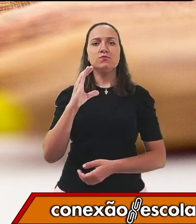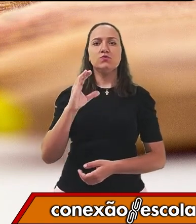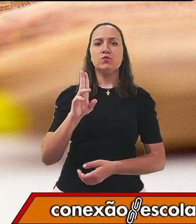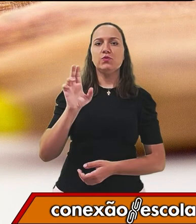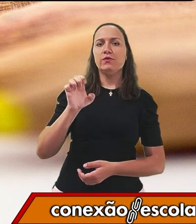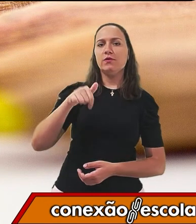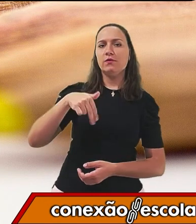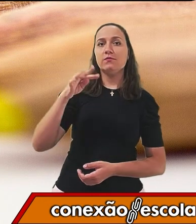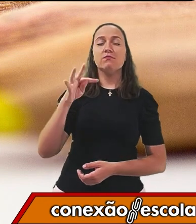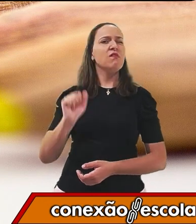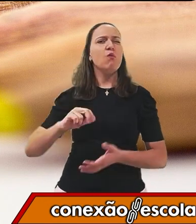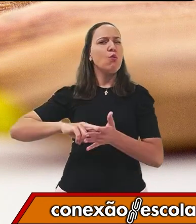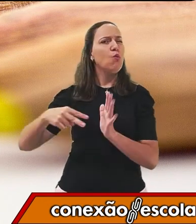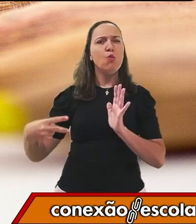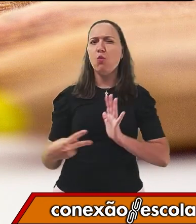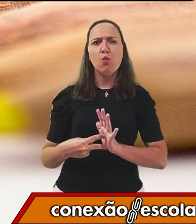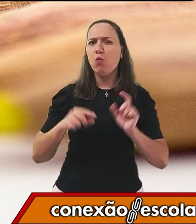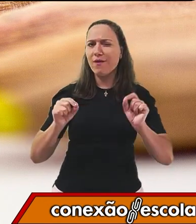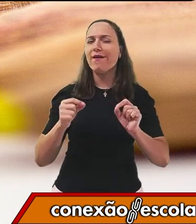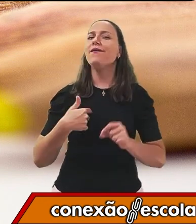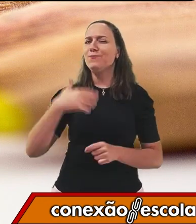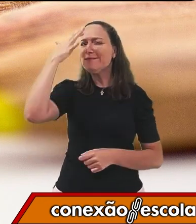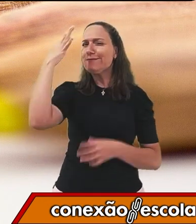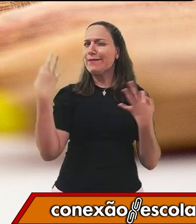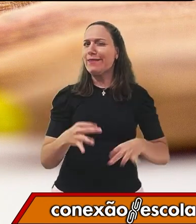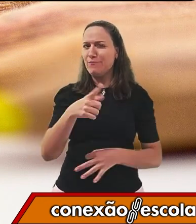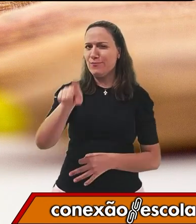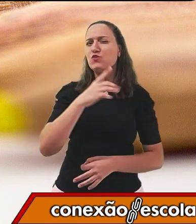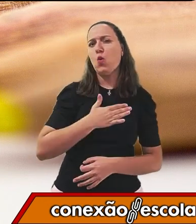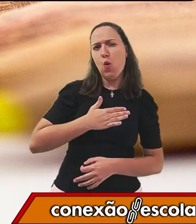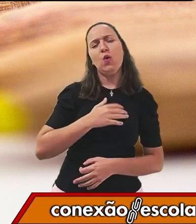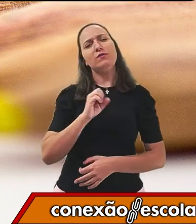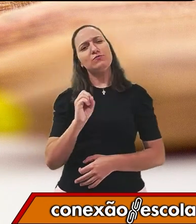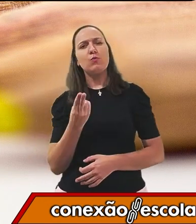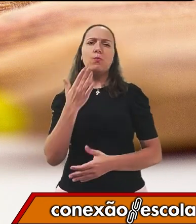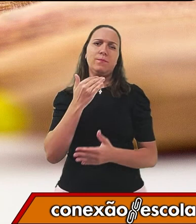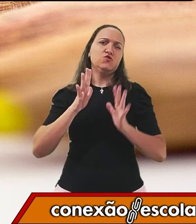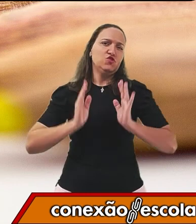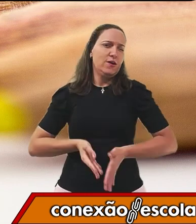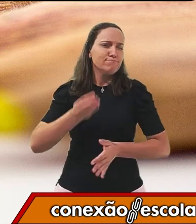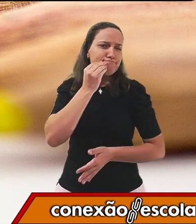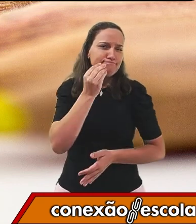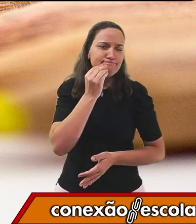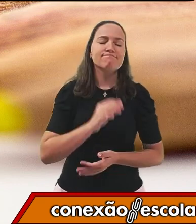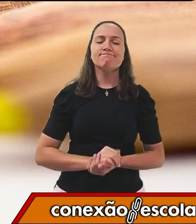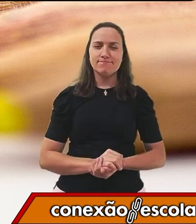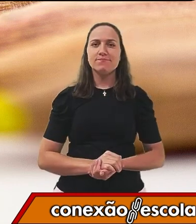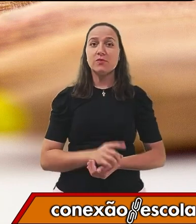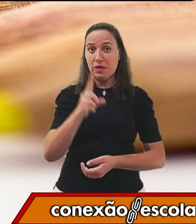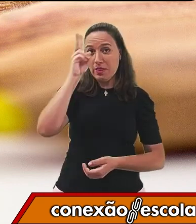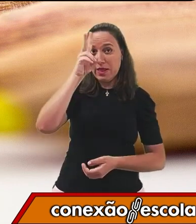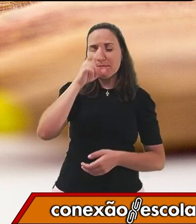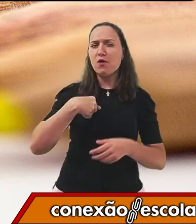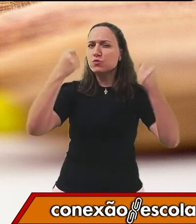professor? Eu tenho certeza que você gosta, ou já comeu. Lembra que eu disse que existem